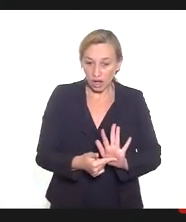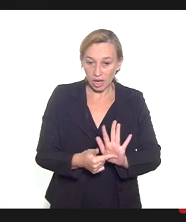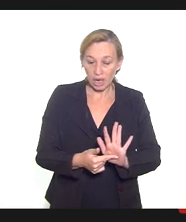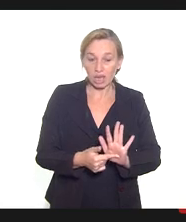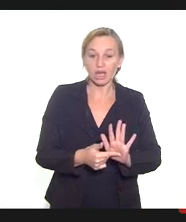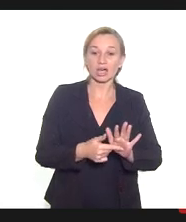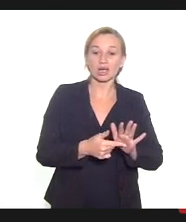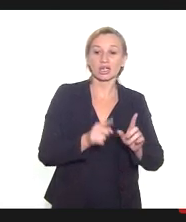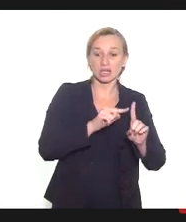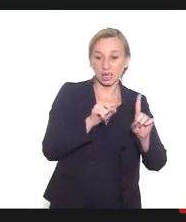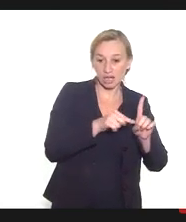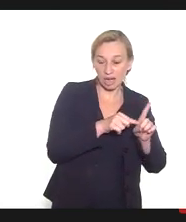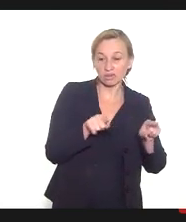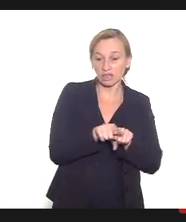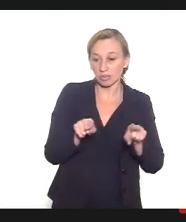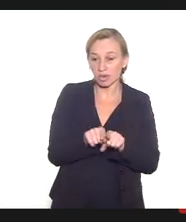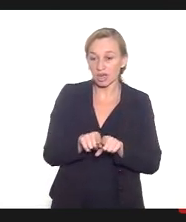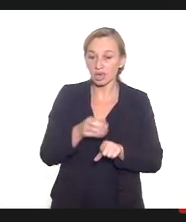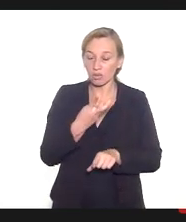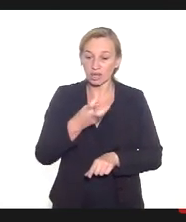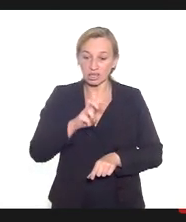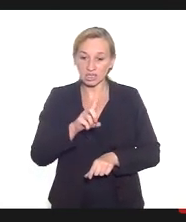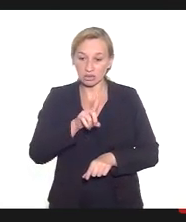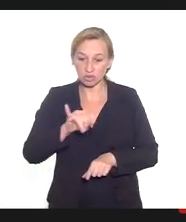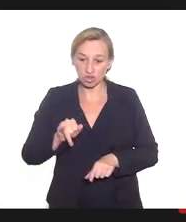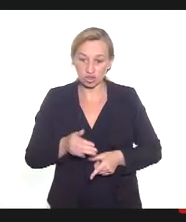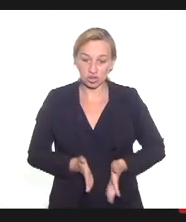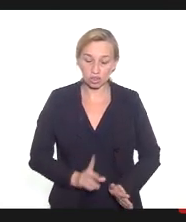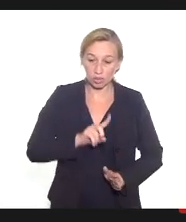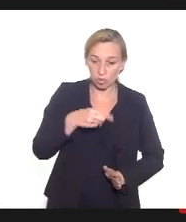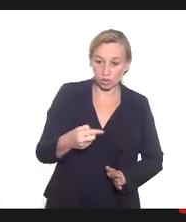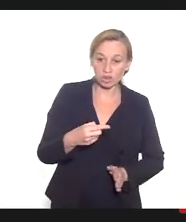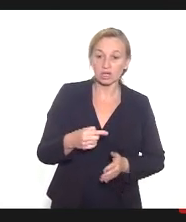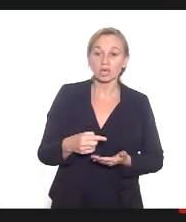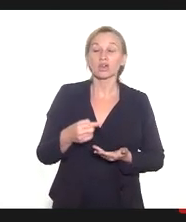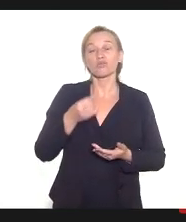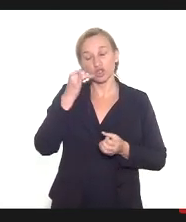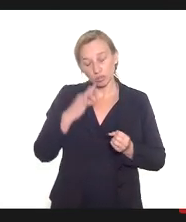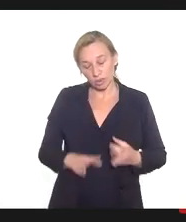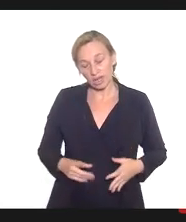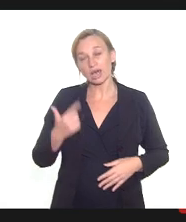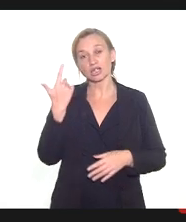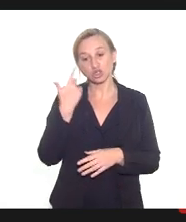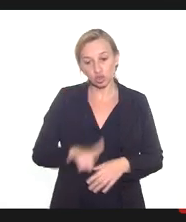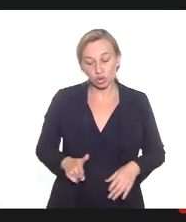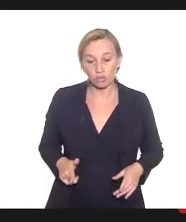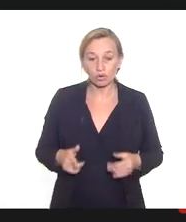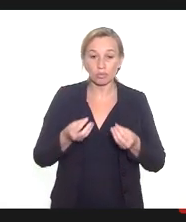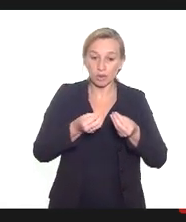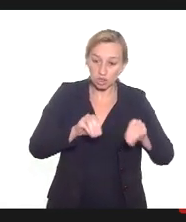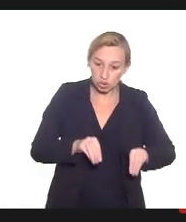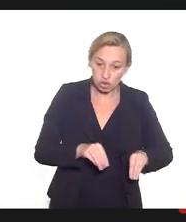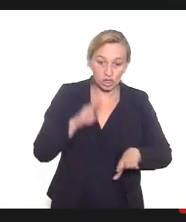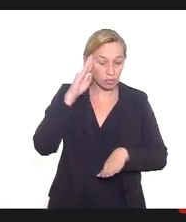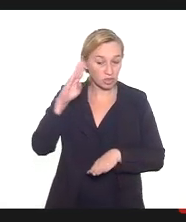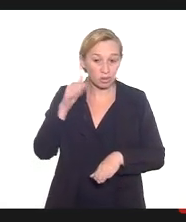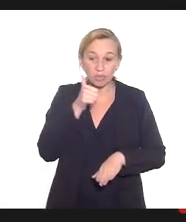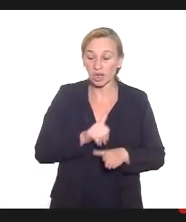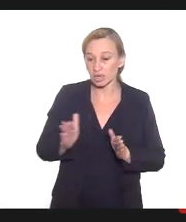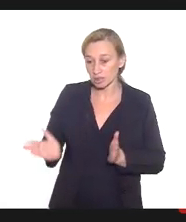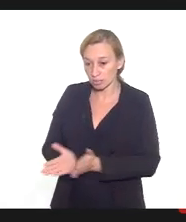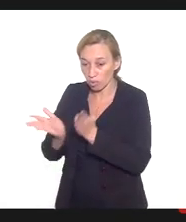vão atrás de atestados e isso afeta eu vou explicar novamente afeta Principalmente as mulheres